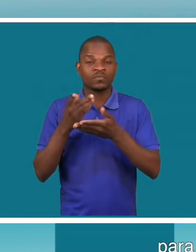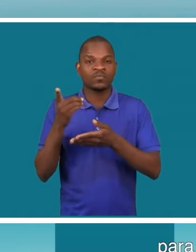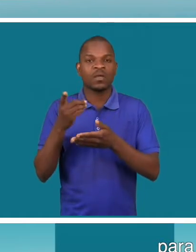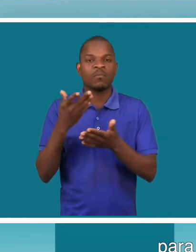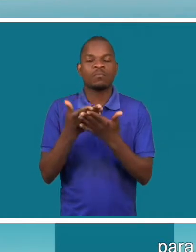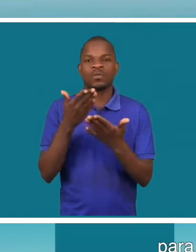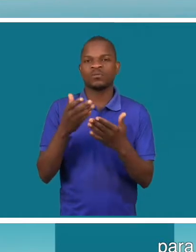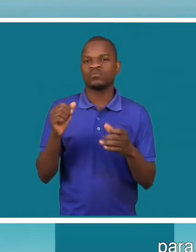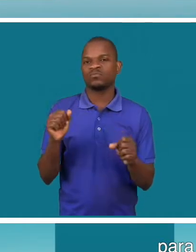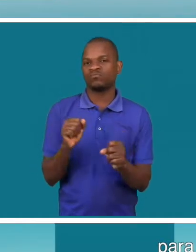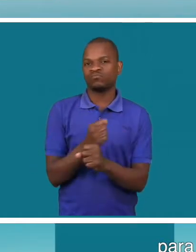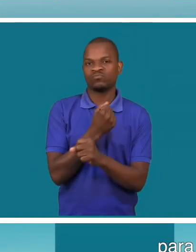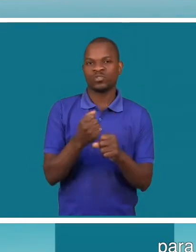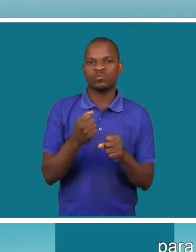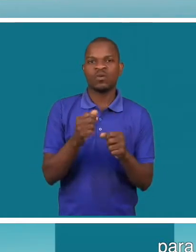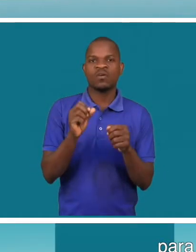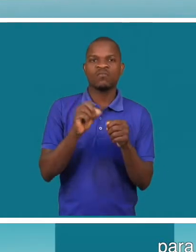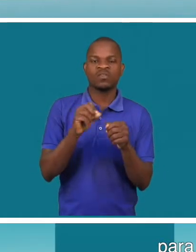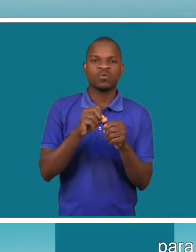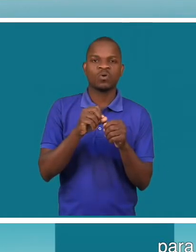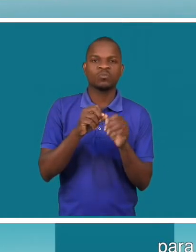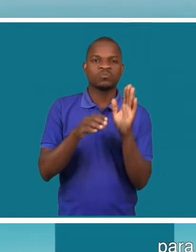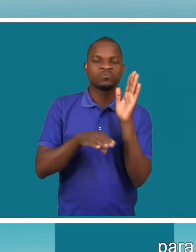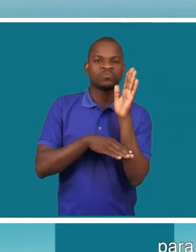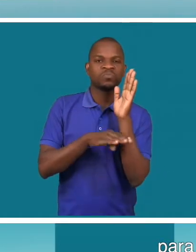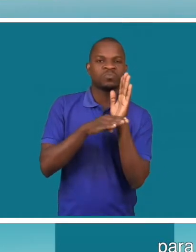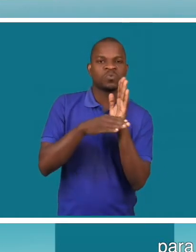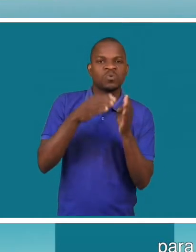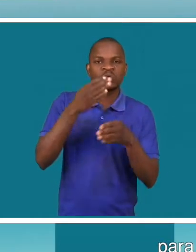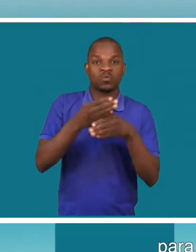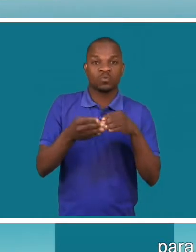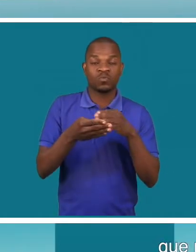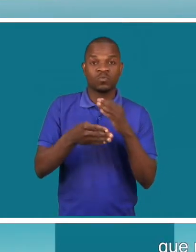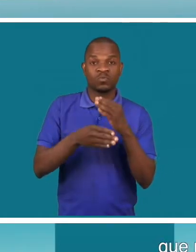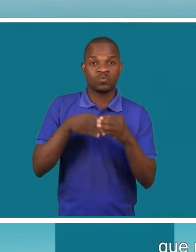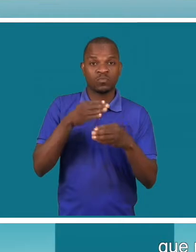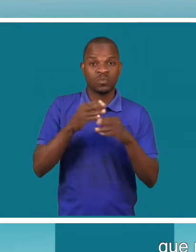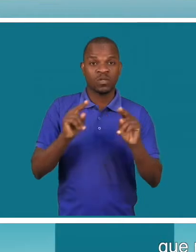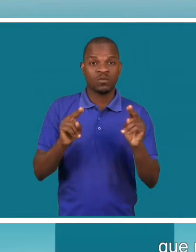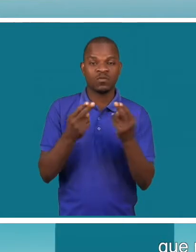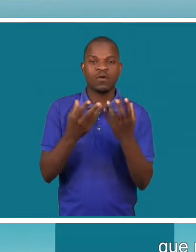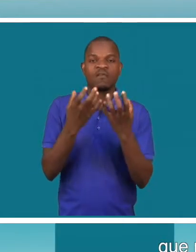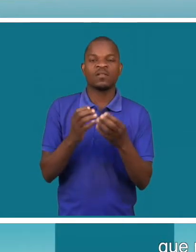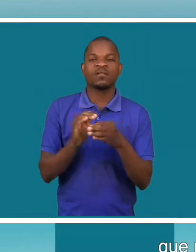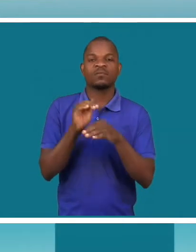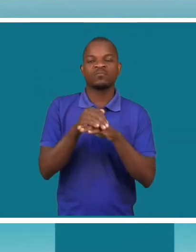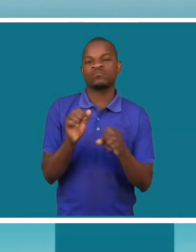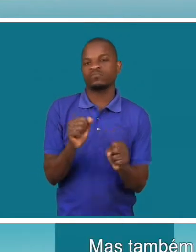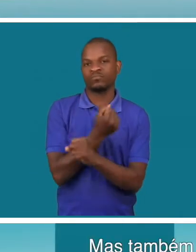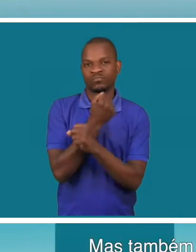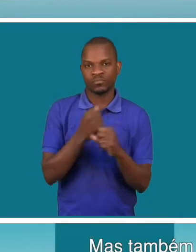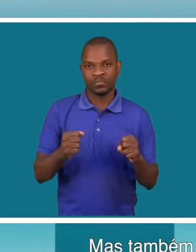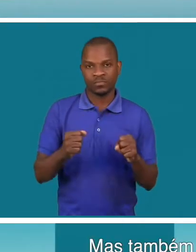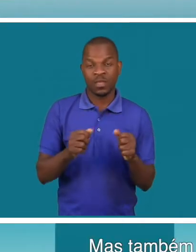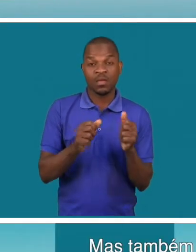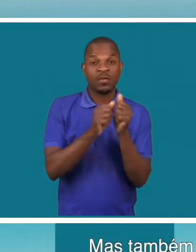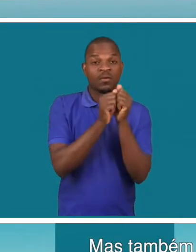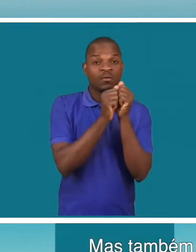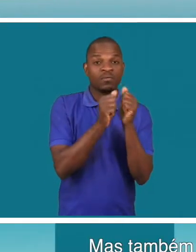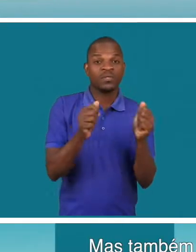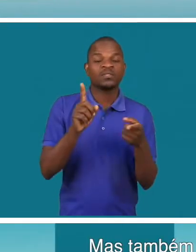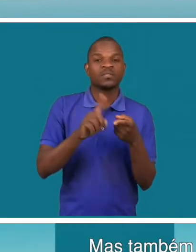admitam que não que haja obras pelo menos as obras atuais que não tenham a sensibilidade mas também temos a